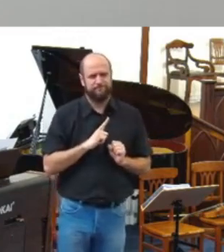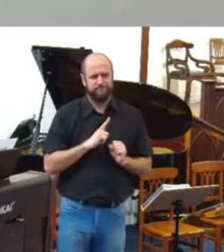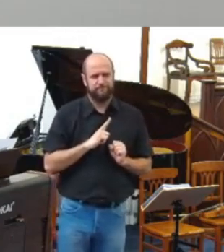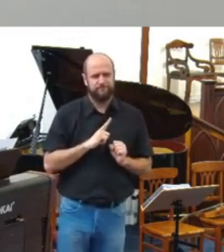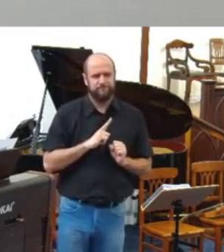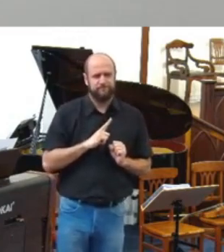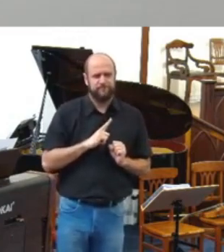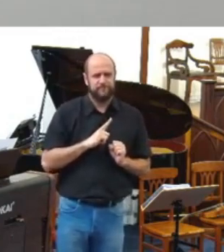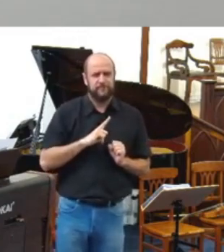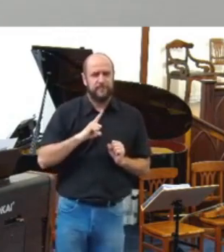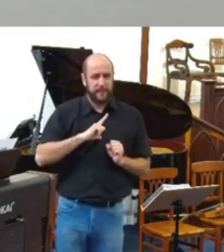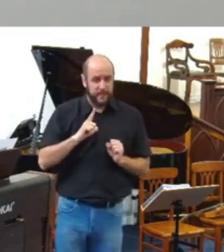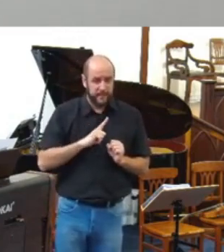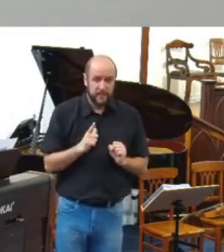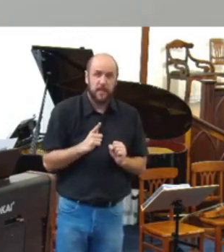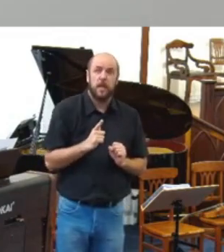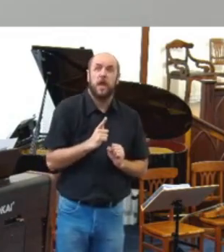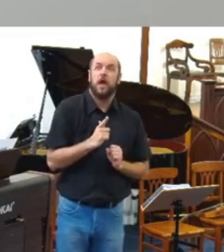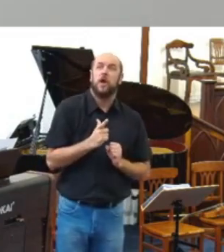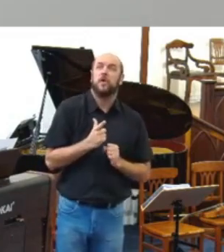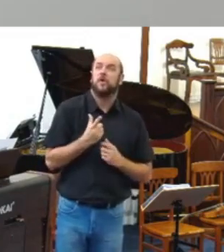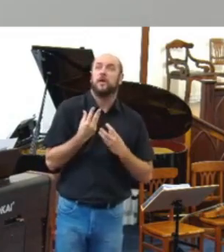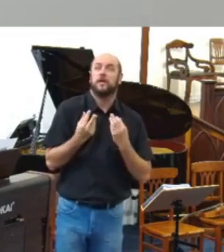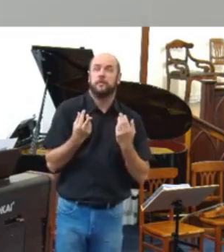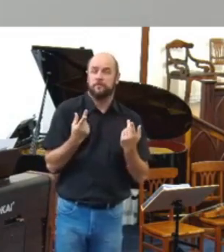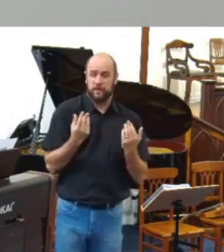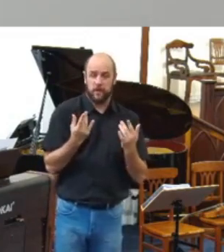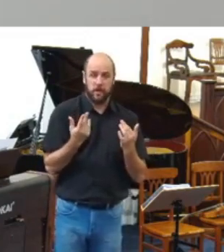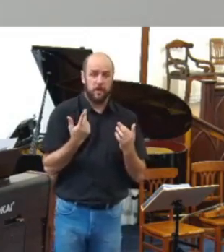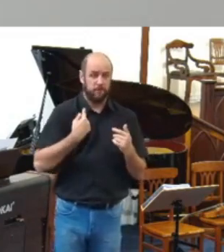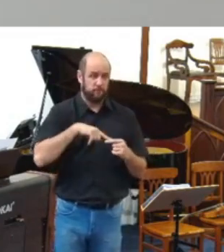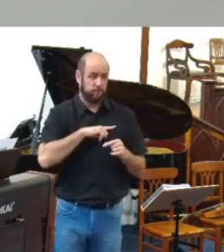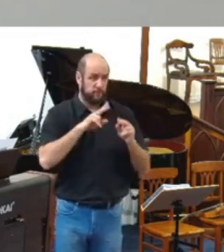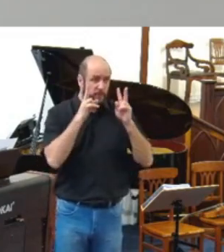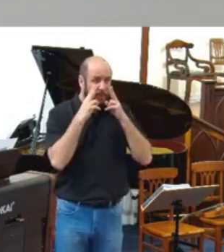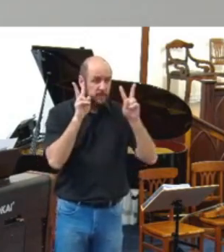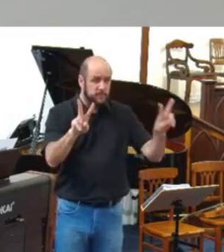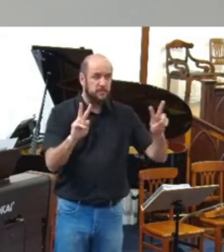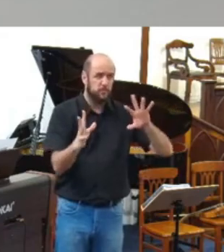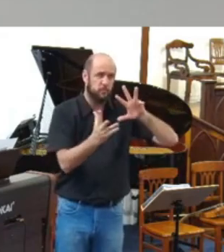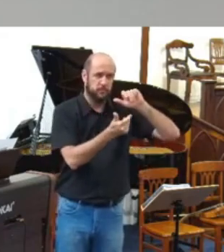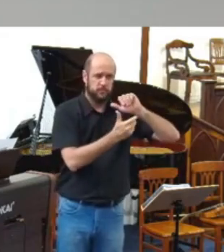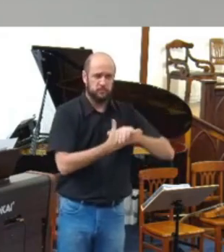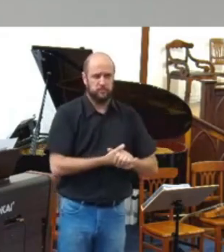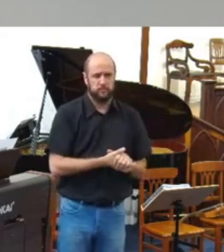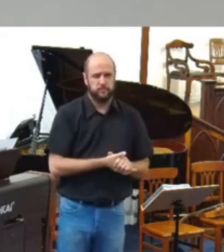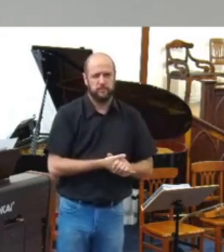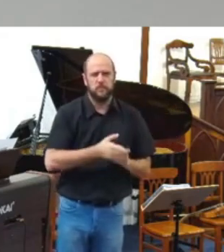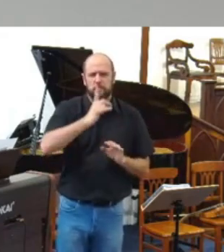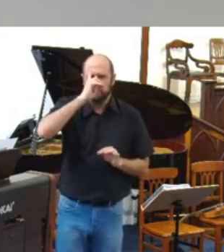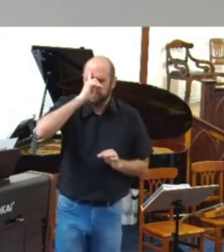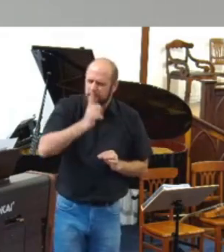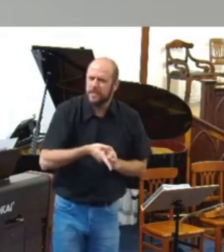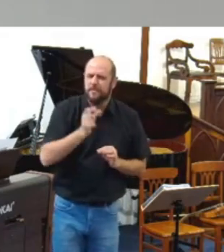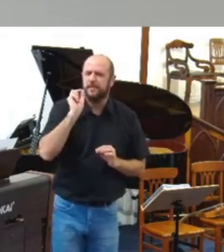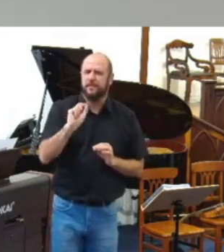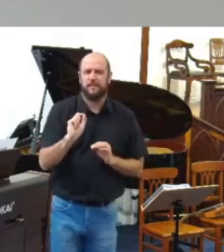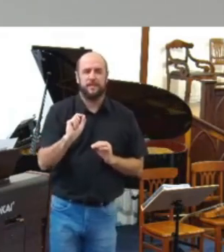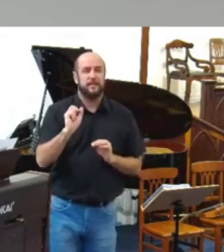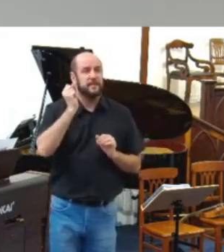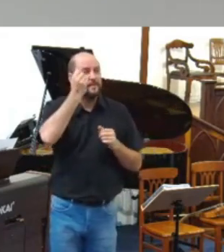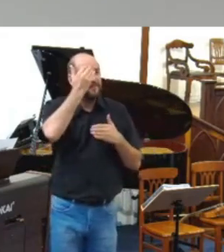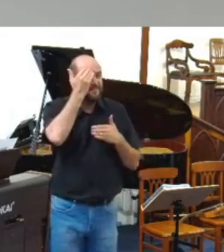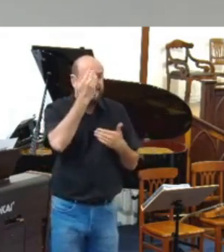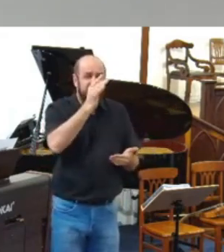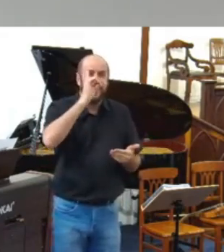vocês vão receber as condições para serem as minhas testemunhas. Então, a ordem é essa, e graças a Deus